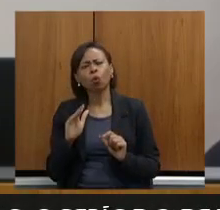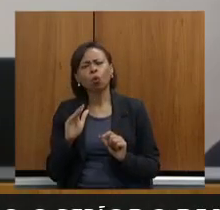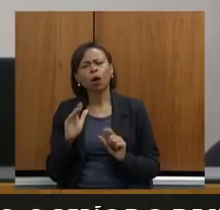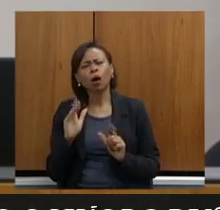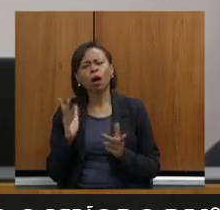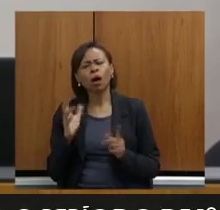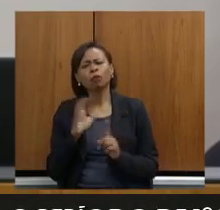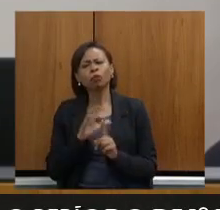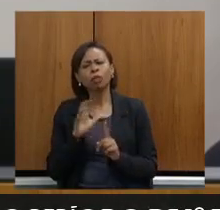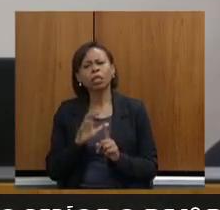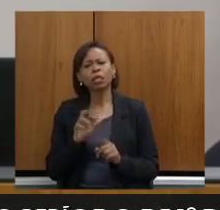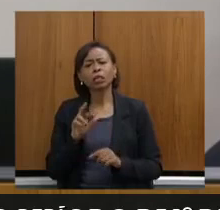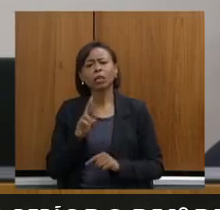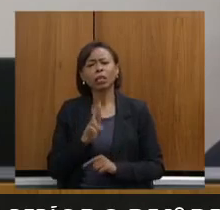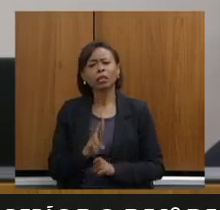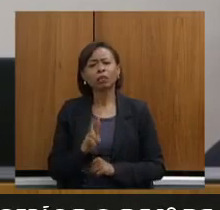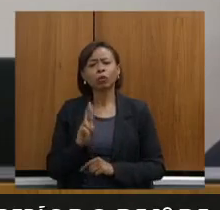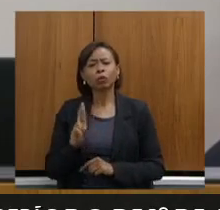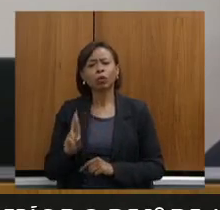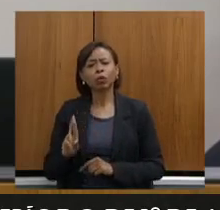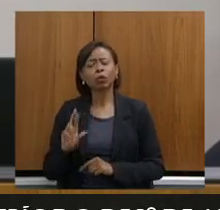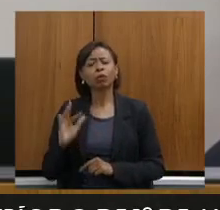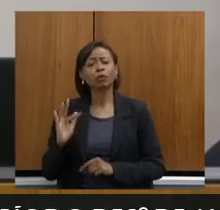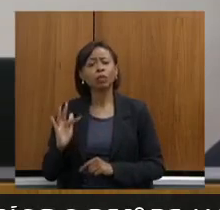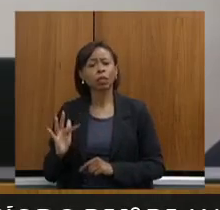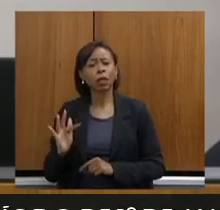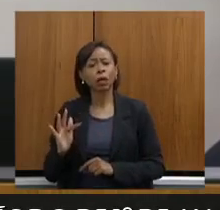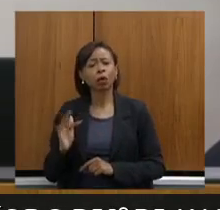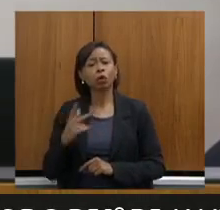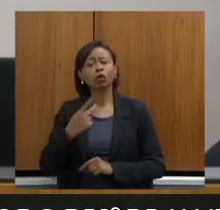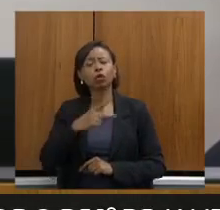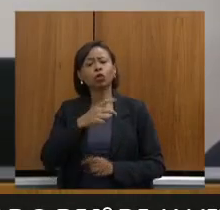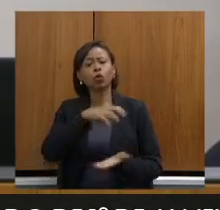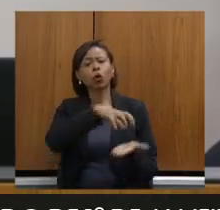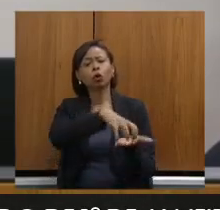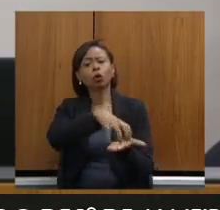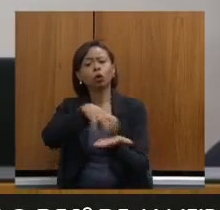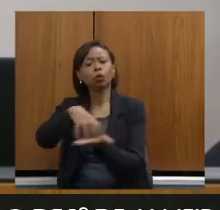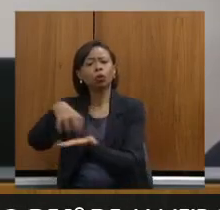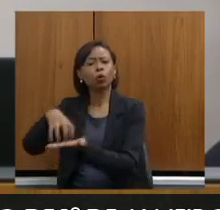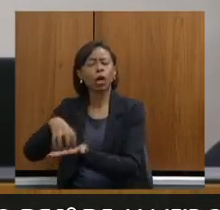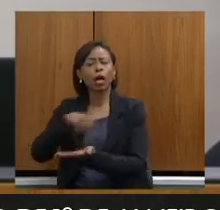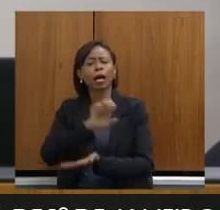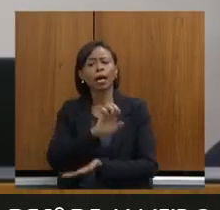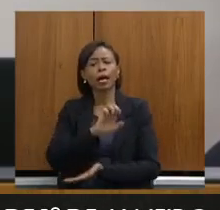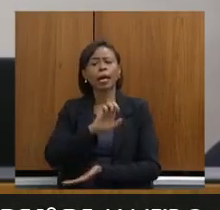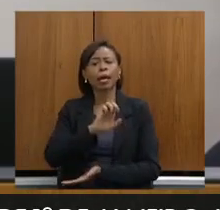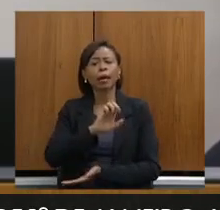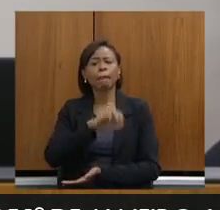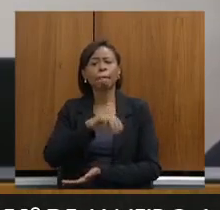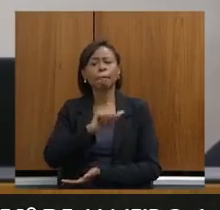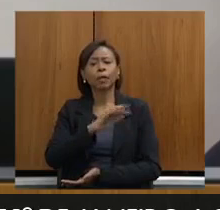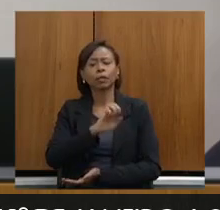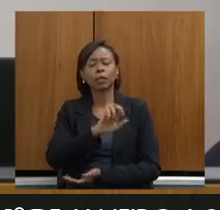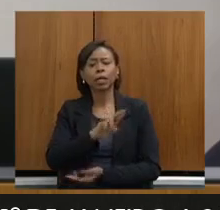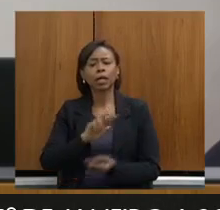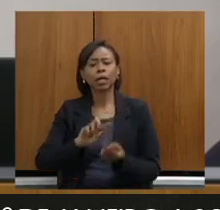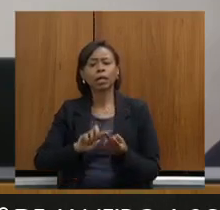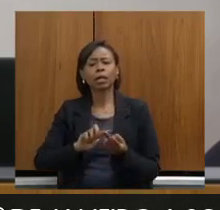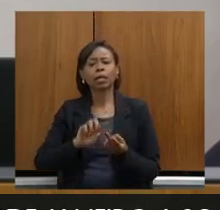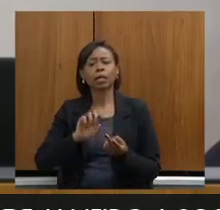regime de recuperação fiscal nas suas agregadas Emater EPAMIG é ima